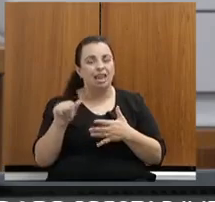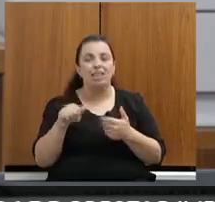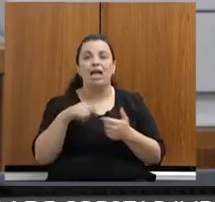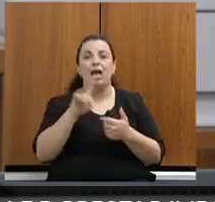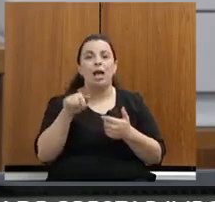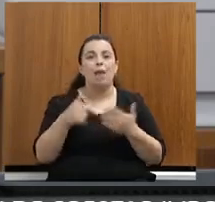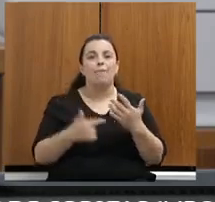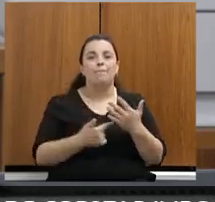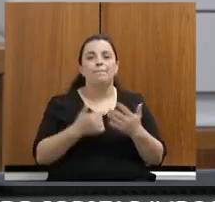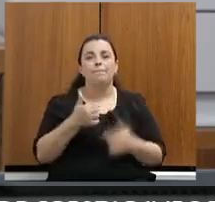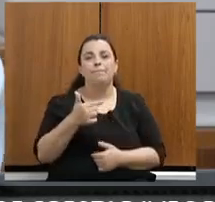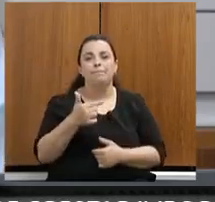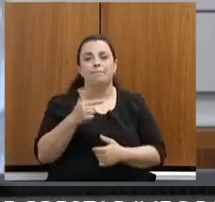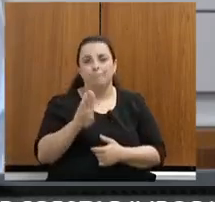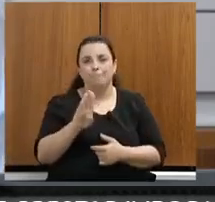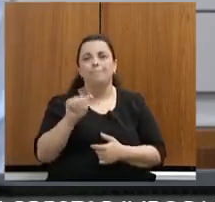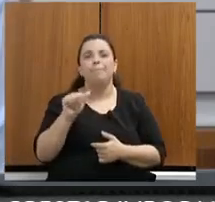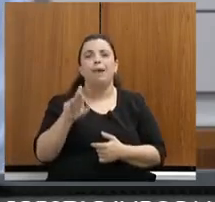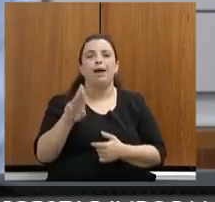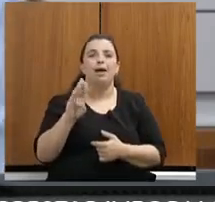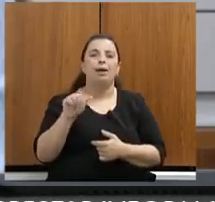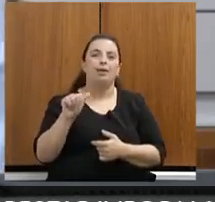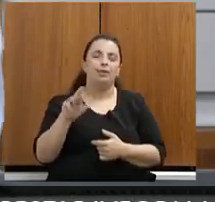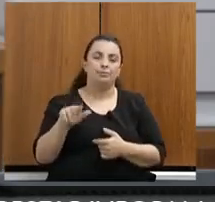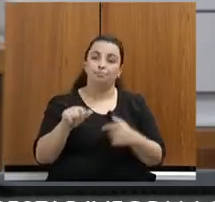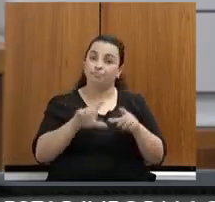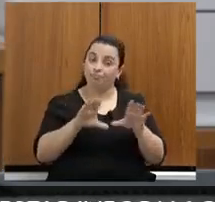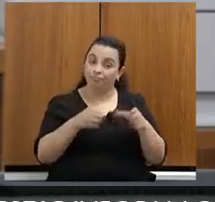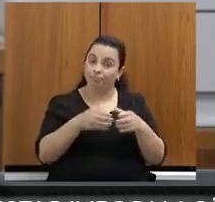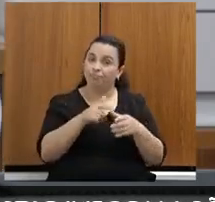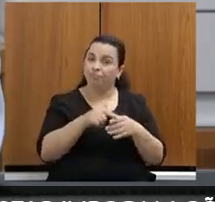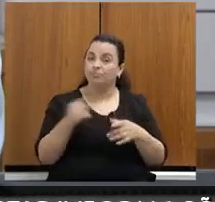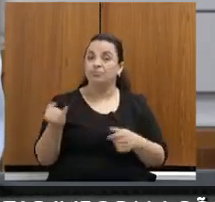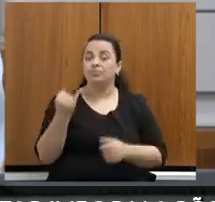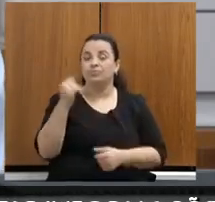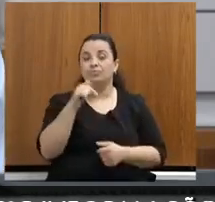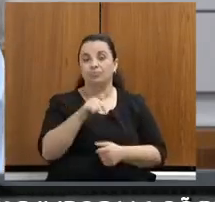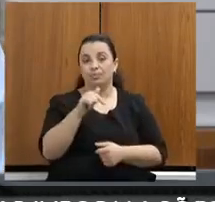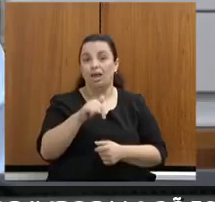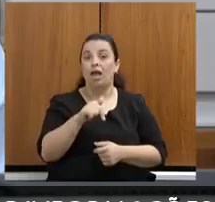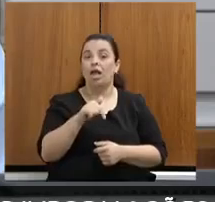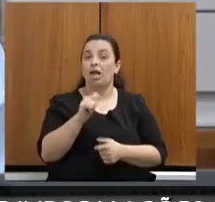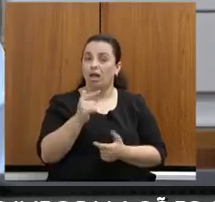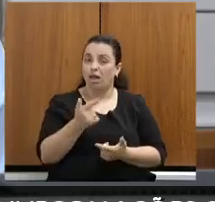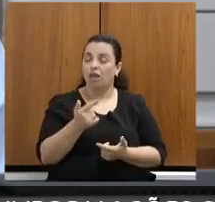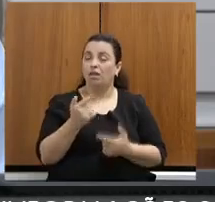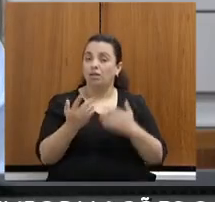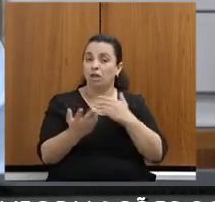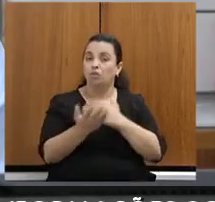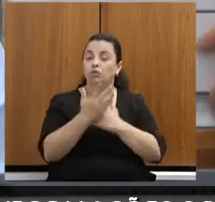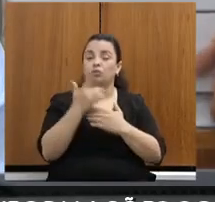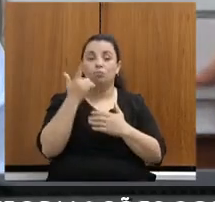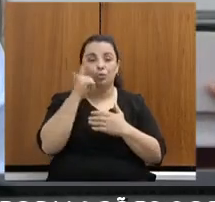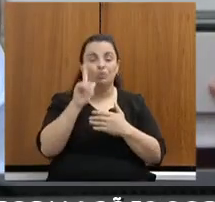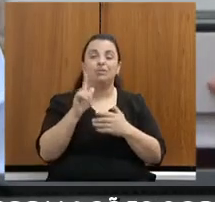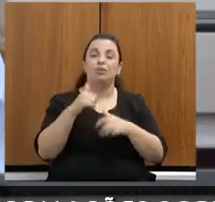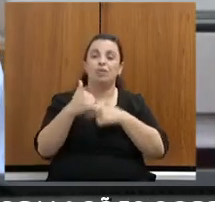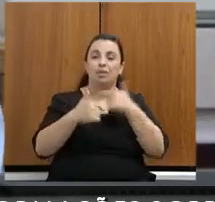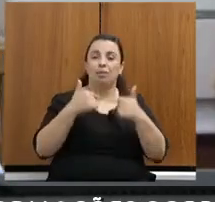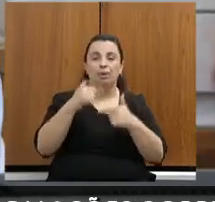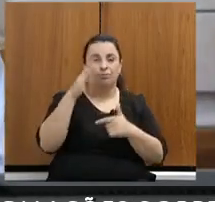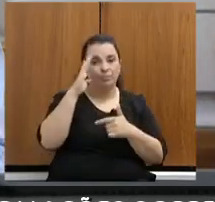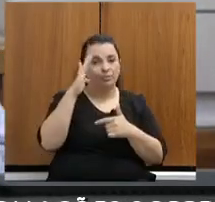a equipe é sempre muito importante né para ela que cuida para que a gente possa fazer o trabalho principal